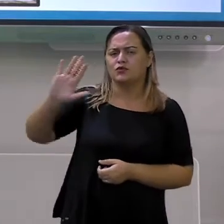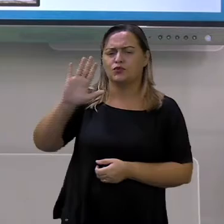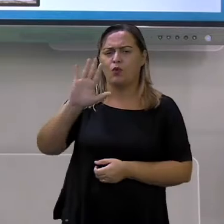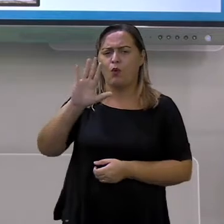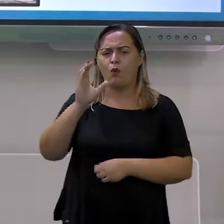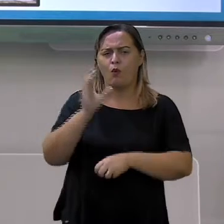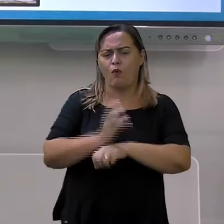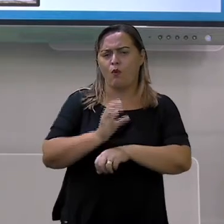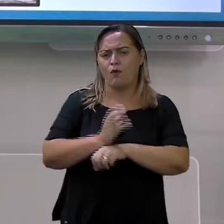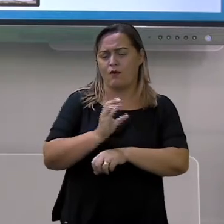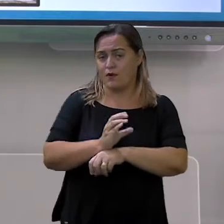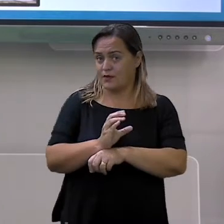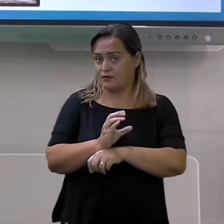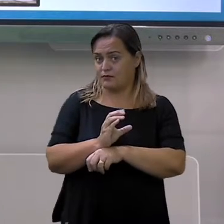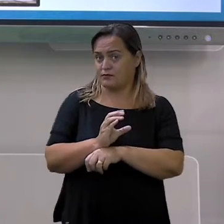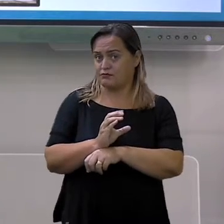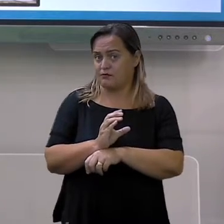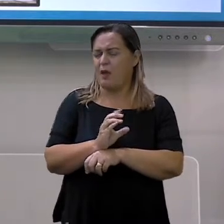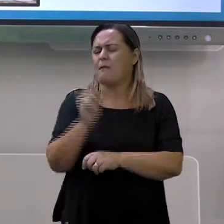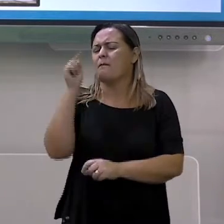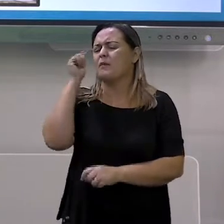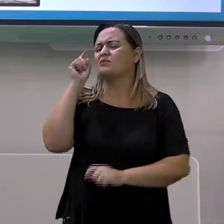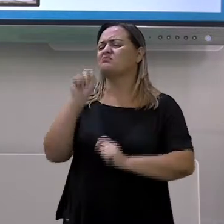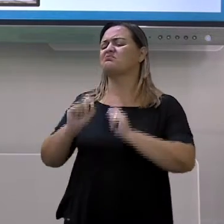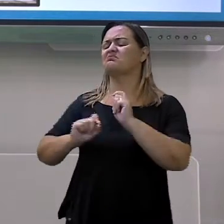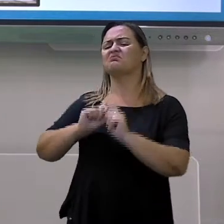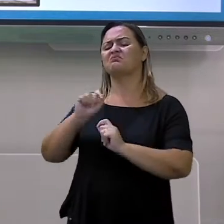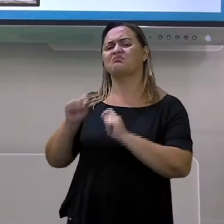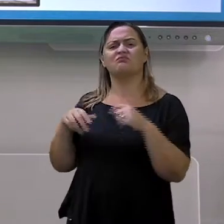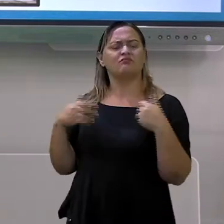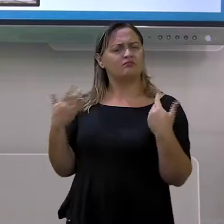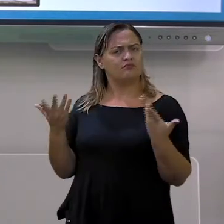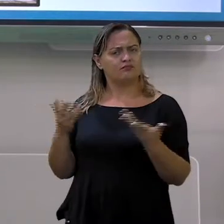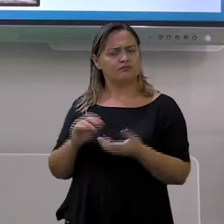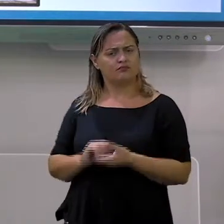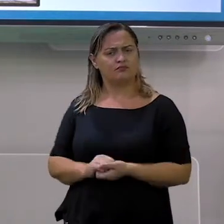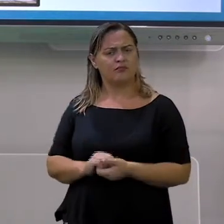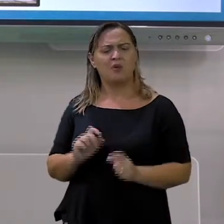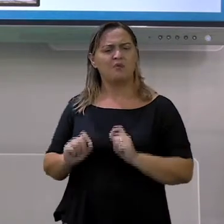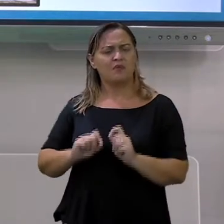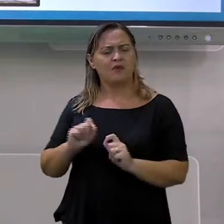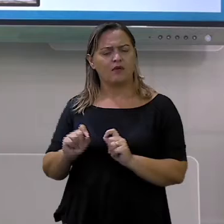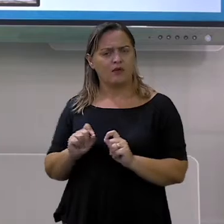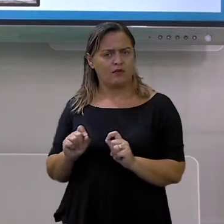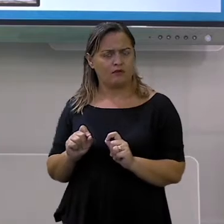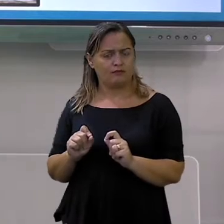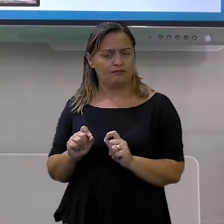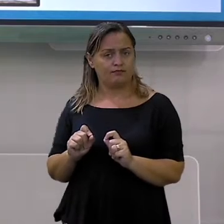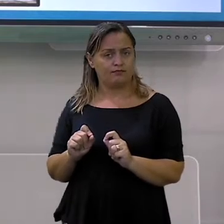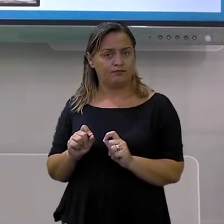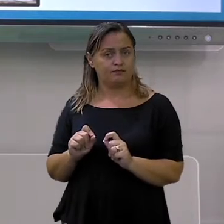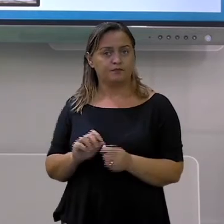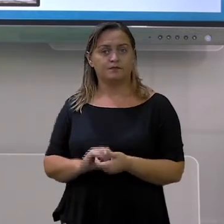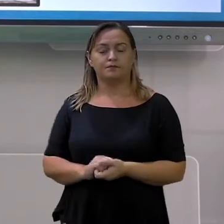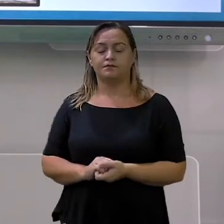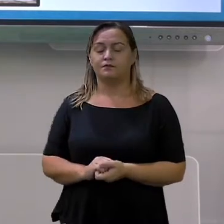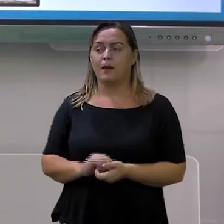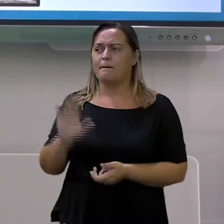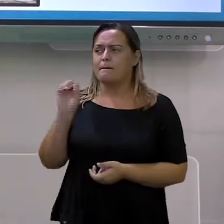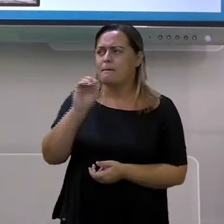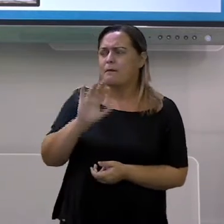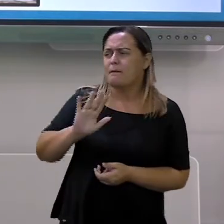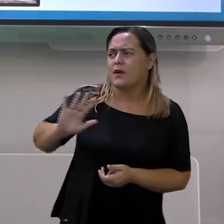pensar e refletir sobre essa frase. O que seriam paisagens concretas? São paisagens